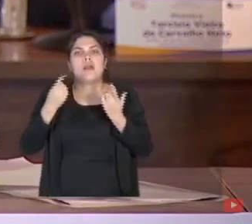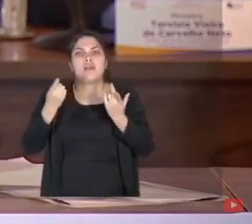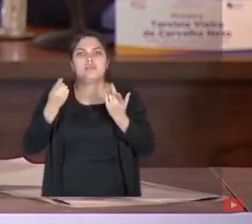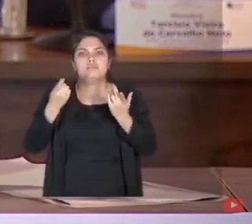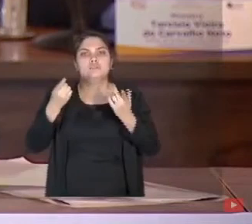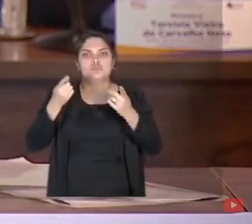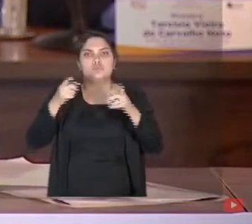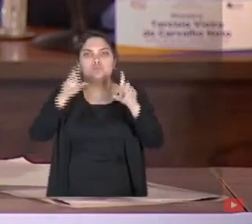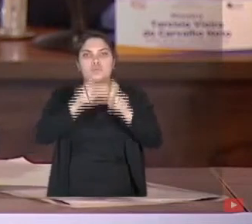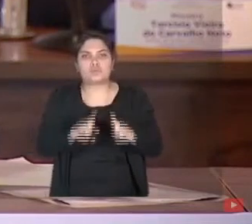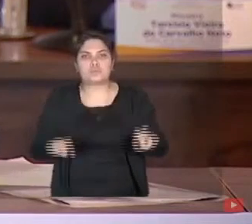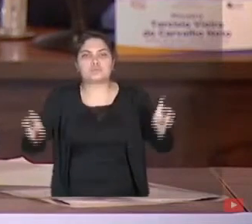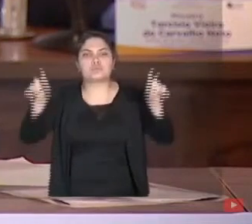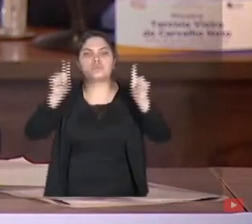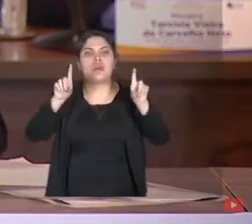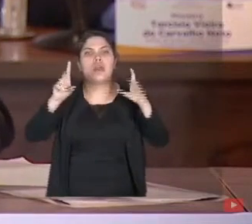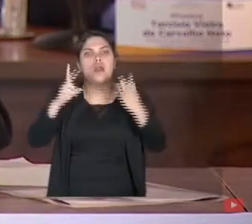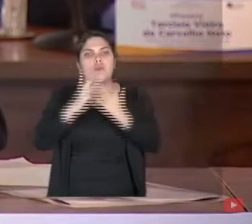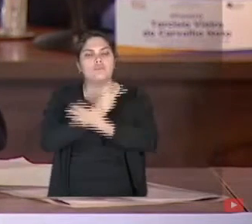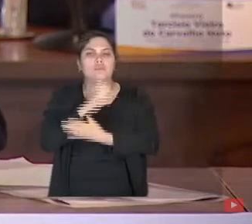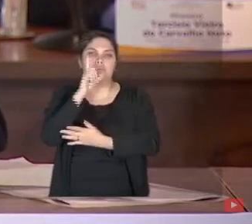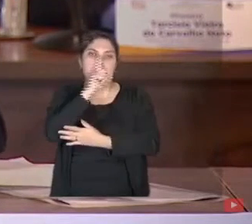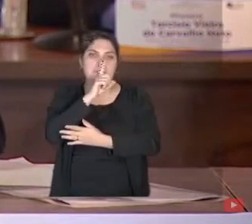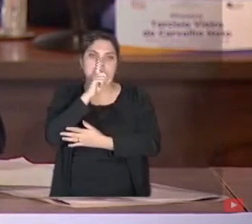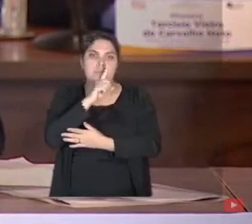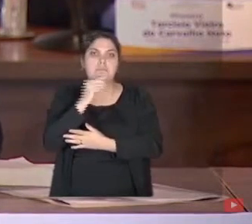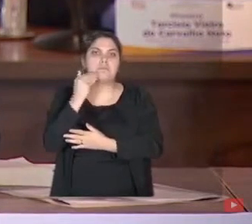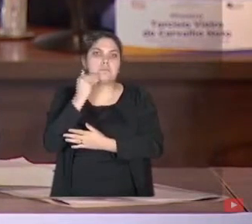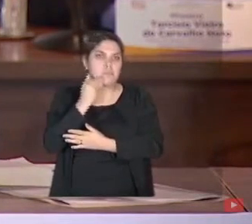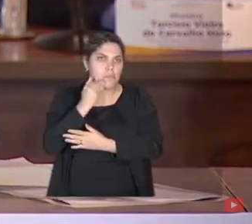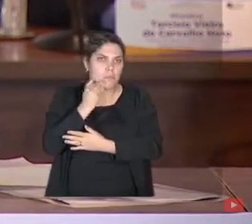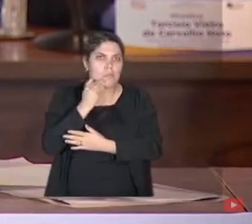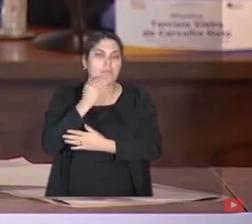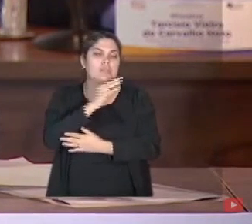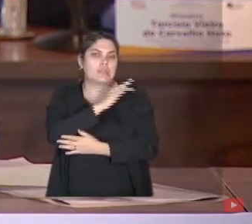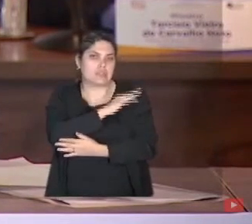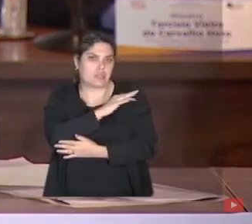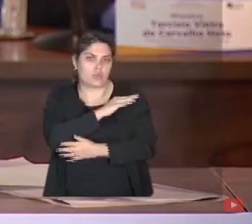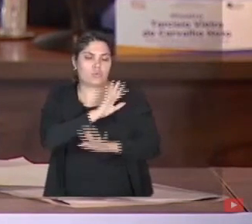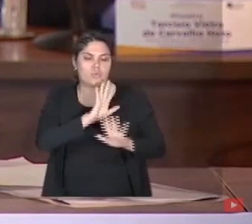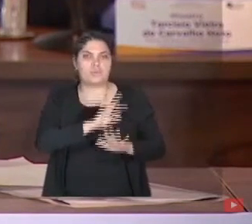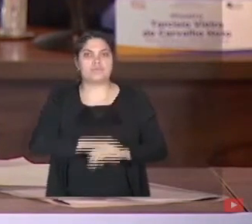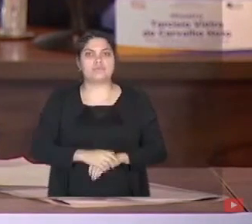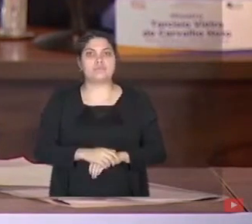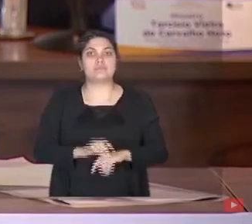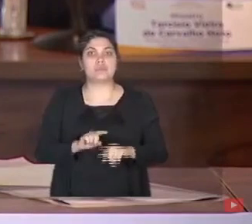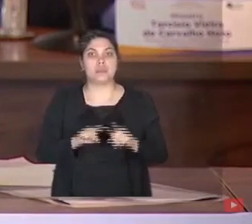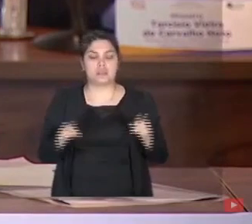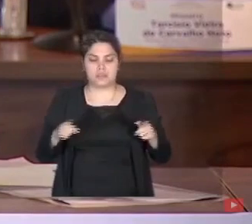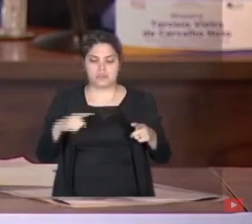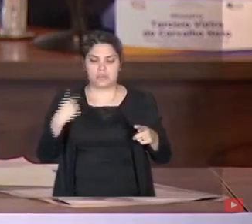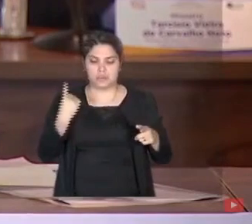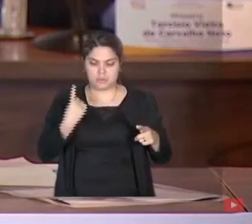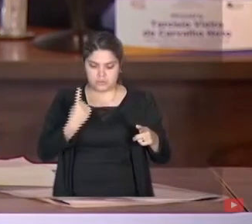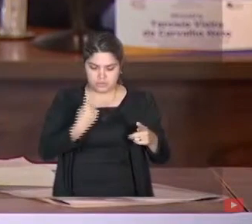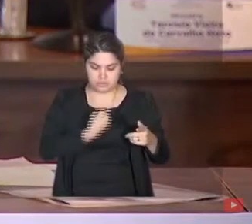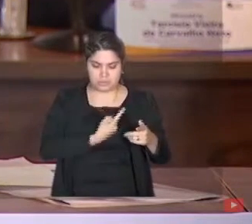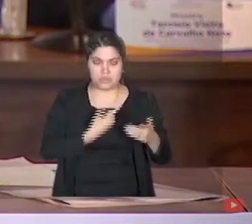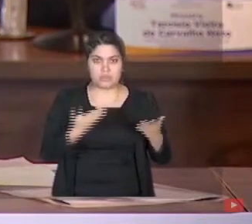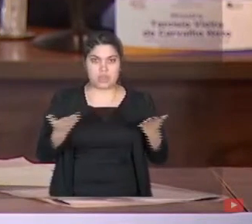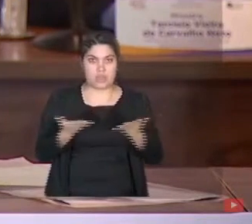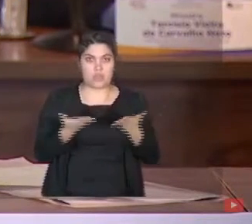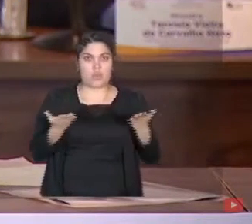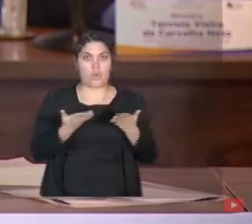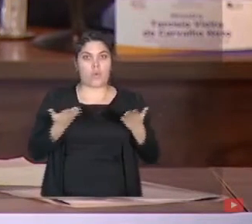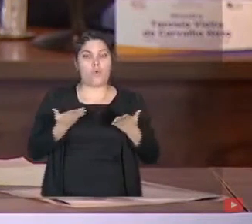processadores ter sofrido um problema técnico. Portanto, nós agora estamos